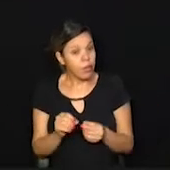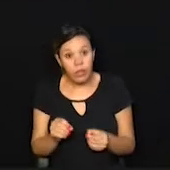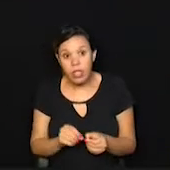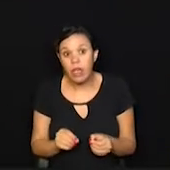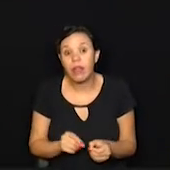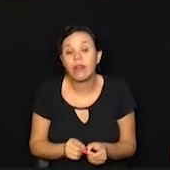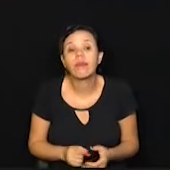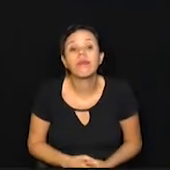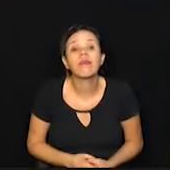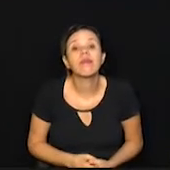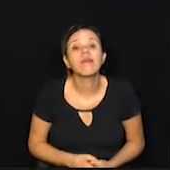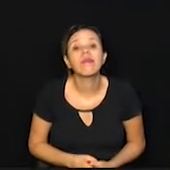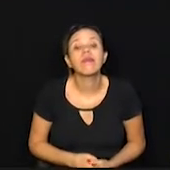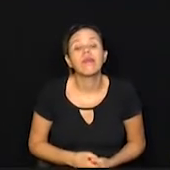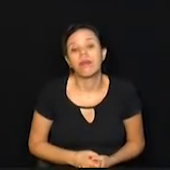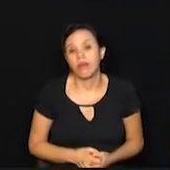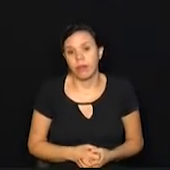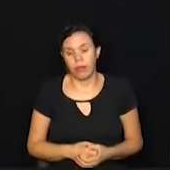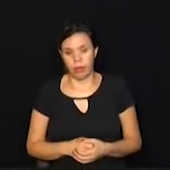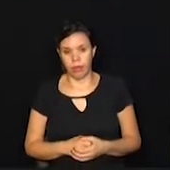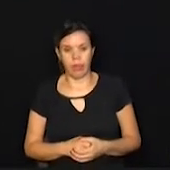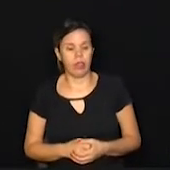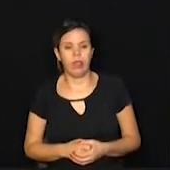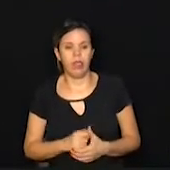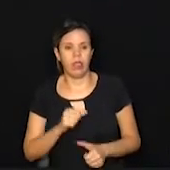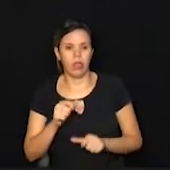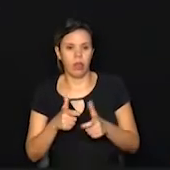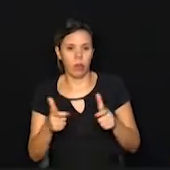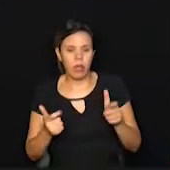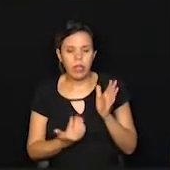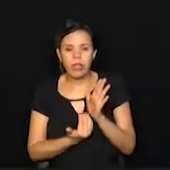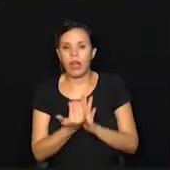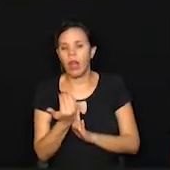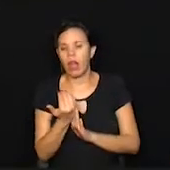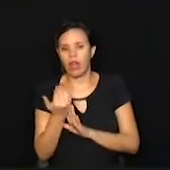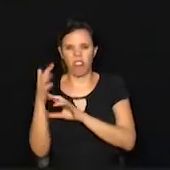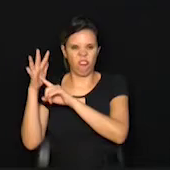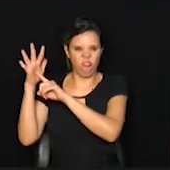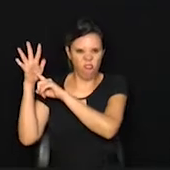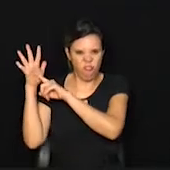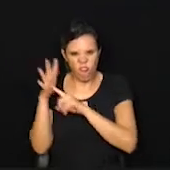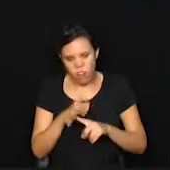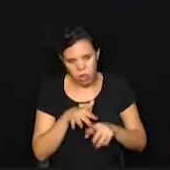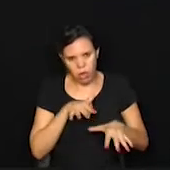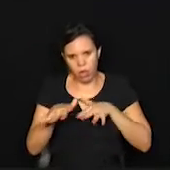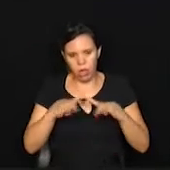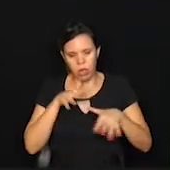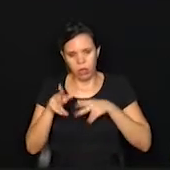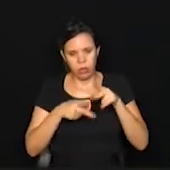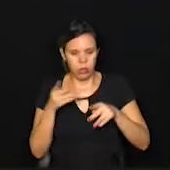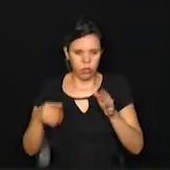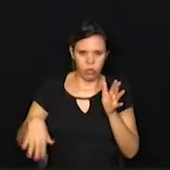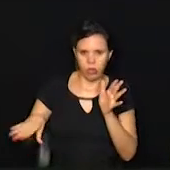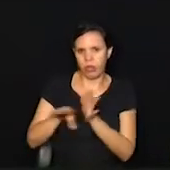quê que eles fizeram acentuaram a repressão para que quando a mobilização Popular viesse não